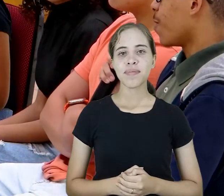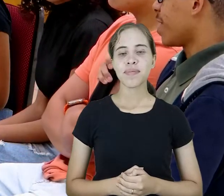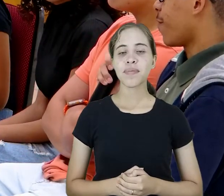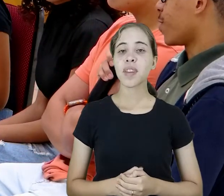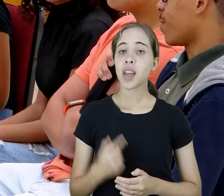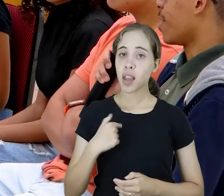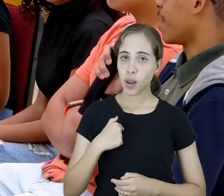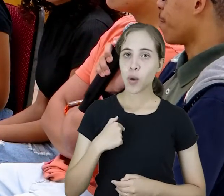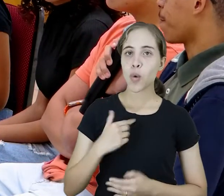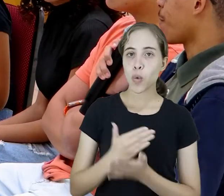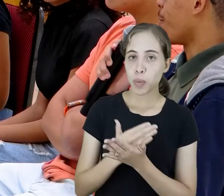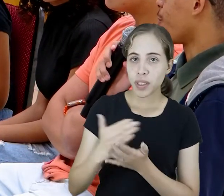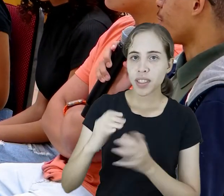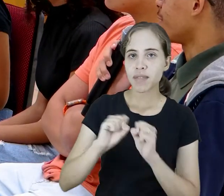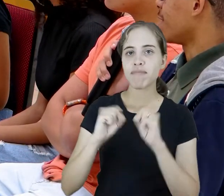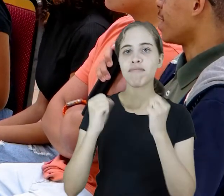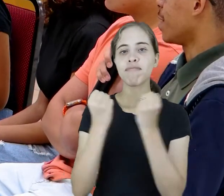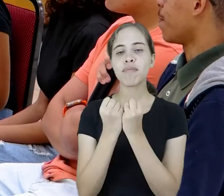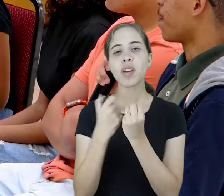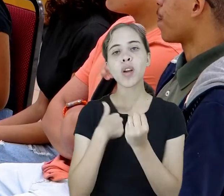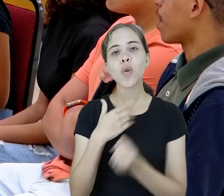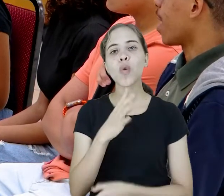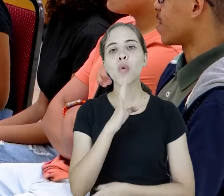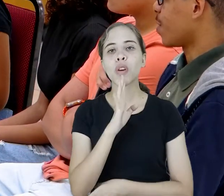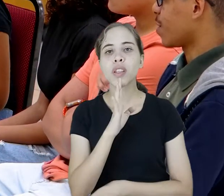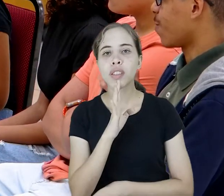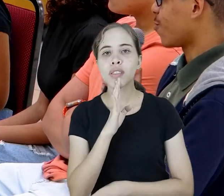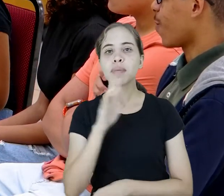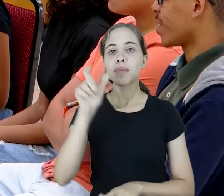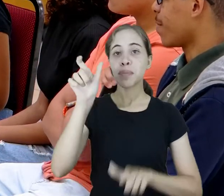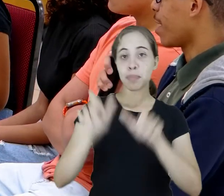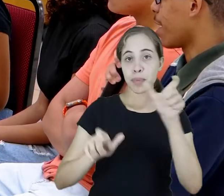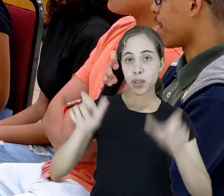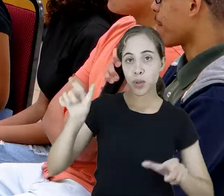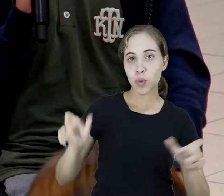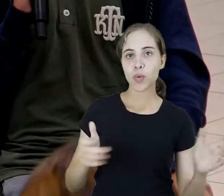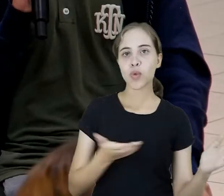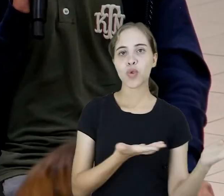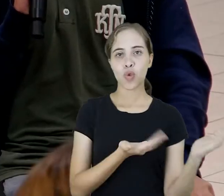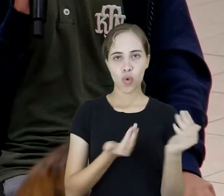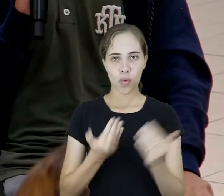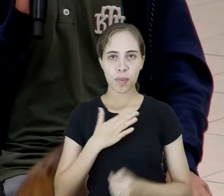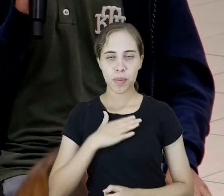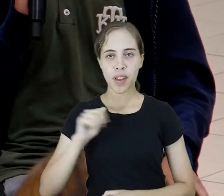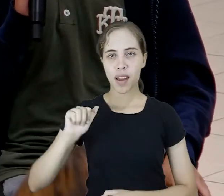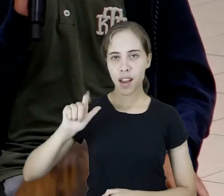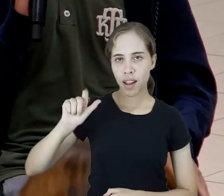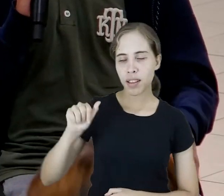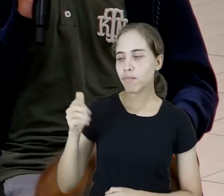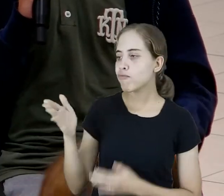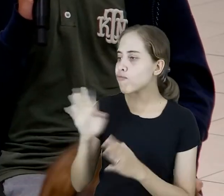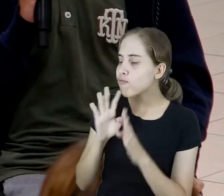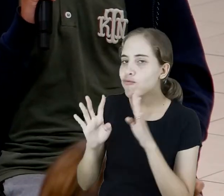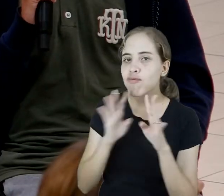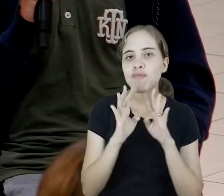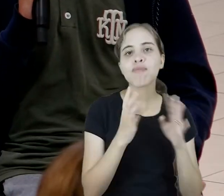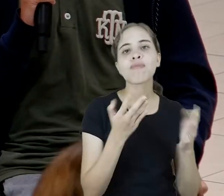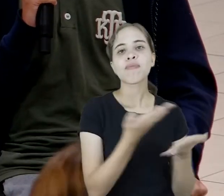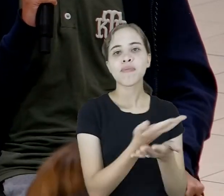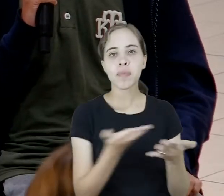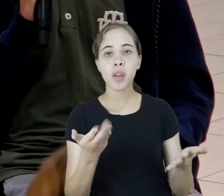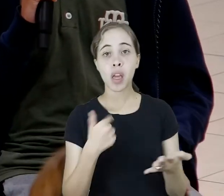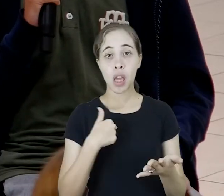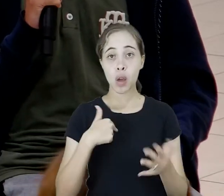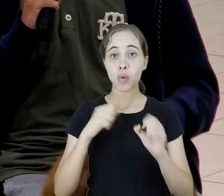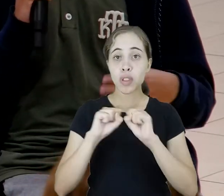Depois que eu comecei a fazer seminário, eu conheci as pessoas, meus jovens da minha aula. E quando eu estava fazendo o